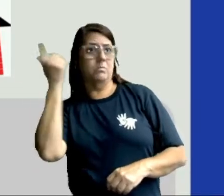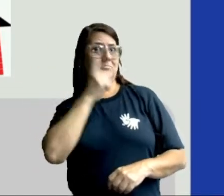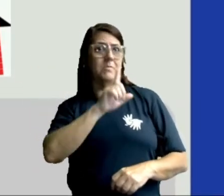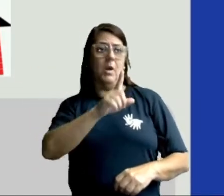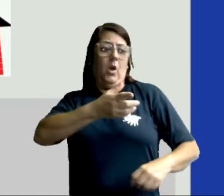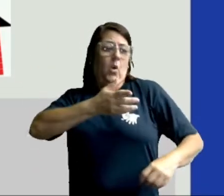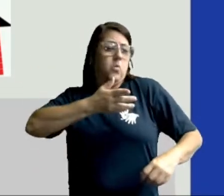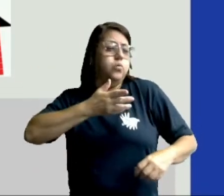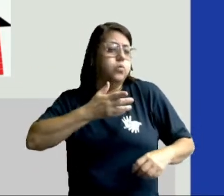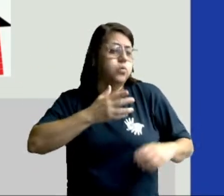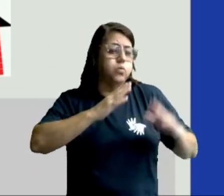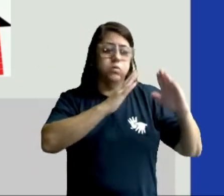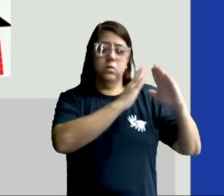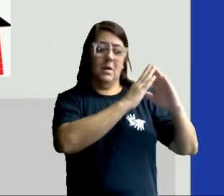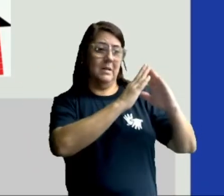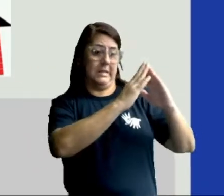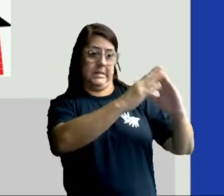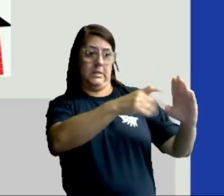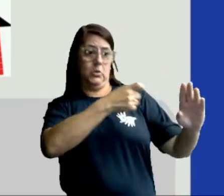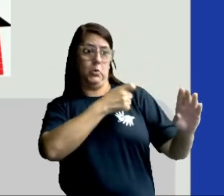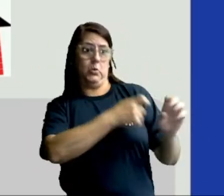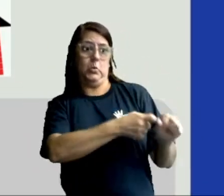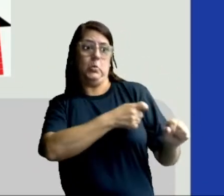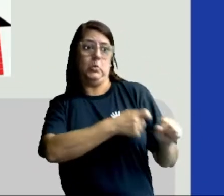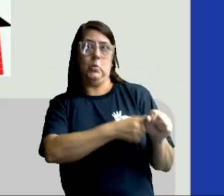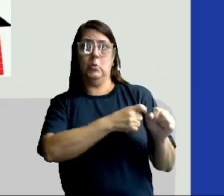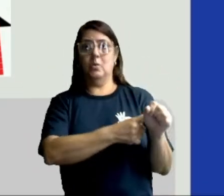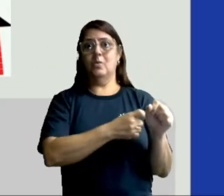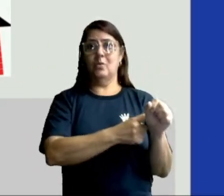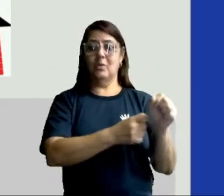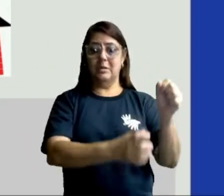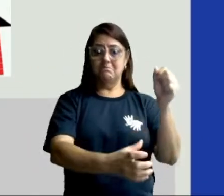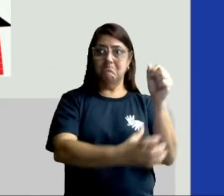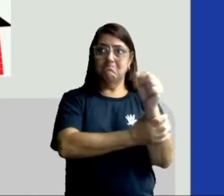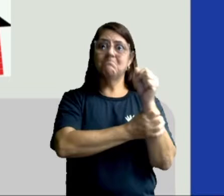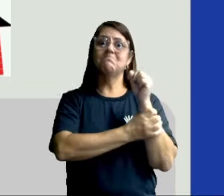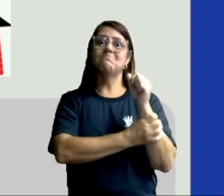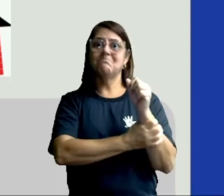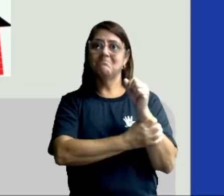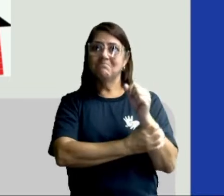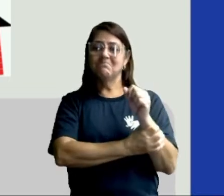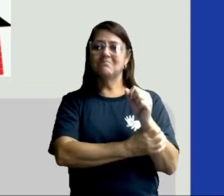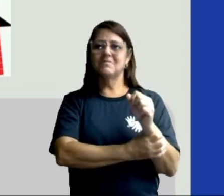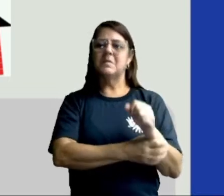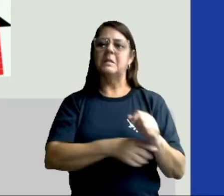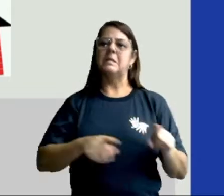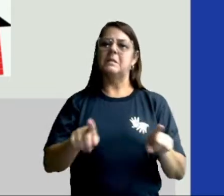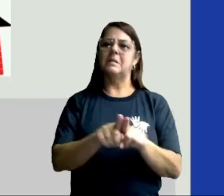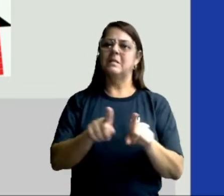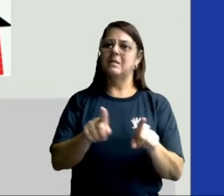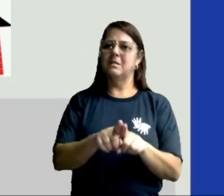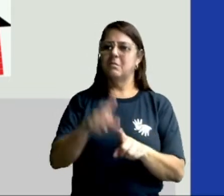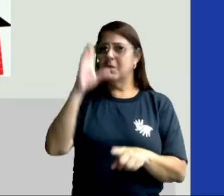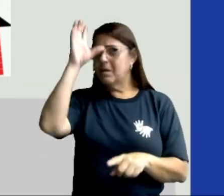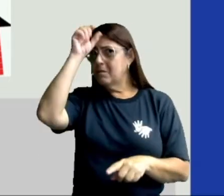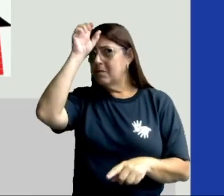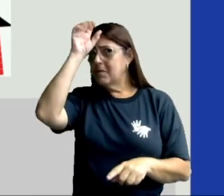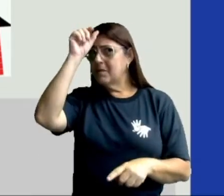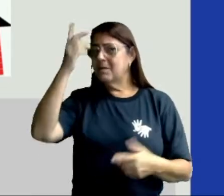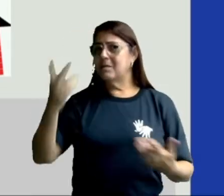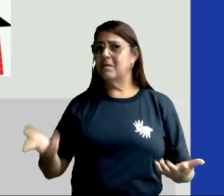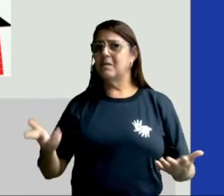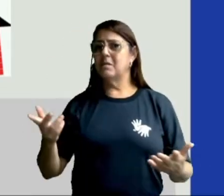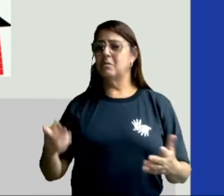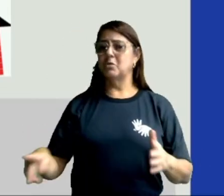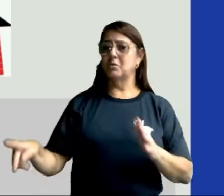conseguiu derrubar a sua casinha, justamente por ela ser mais resistente, tá certo? Outra questão também que nós aprendemos a respeito